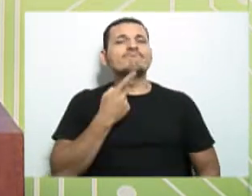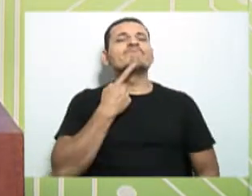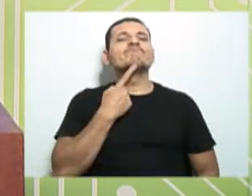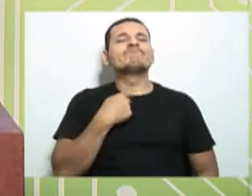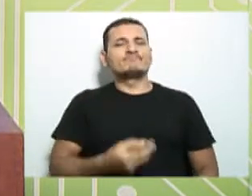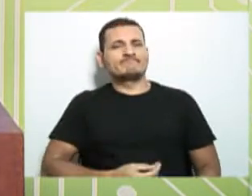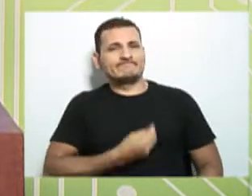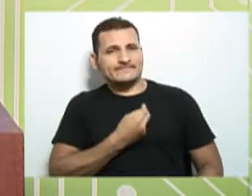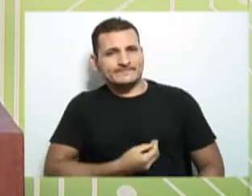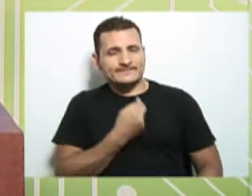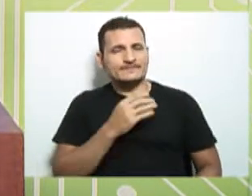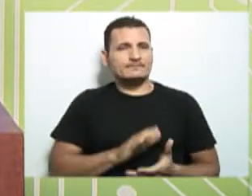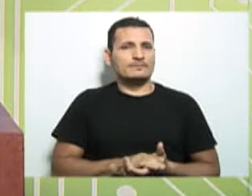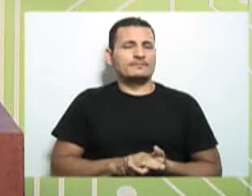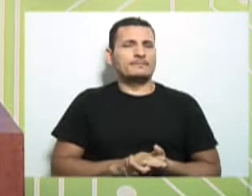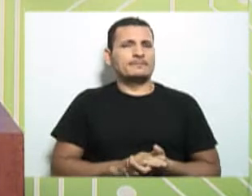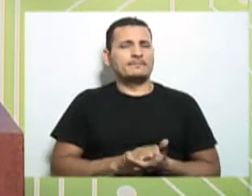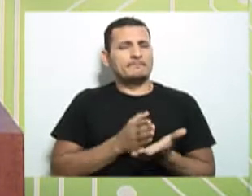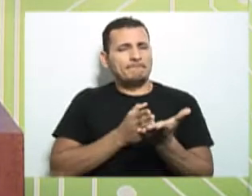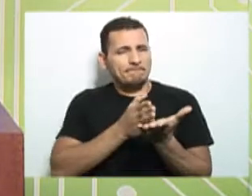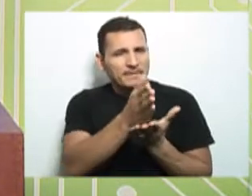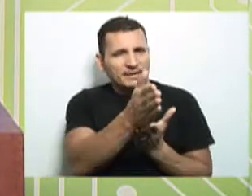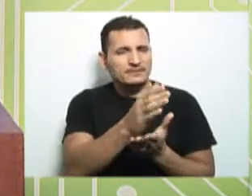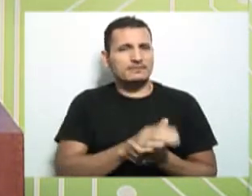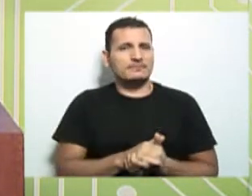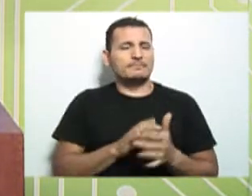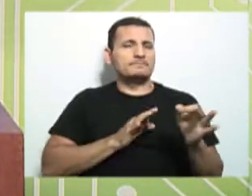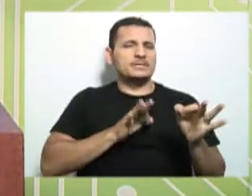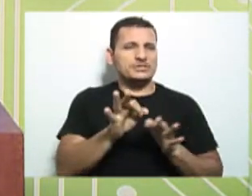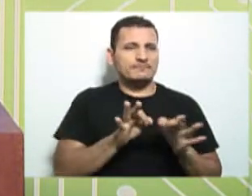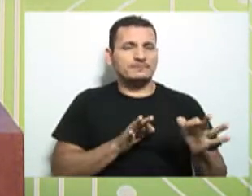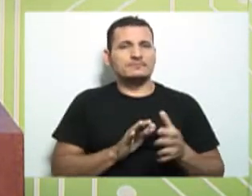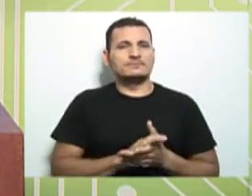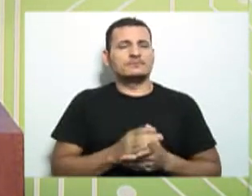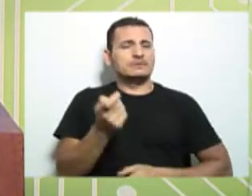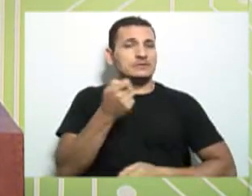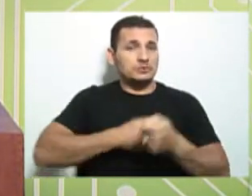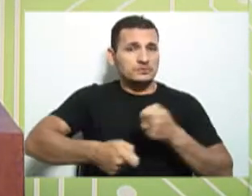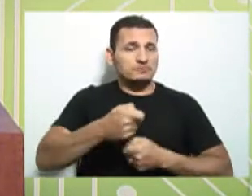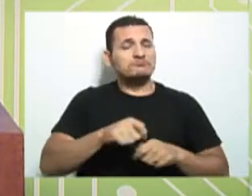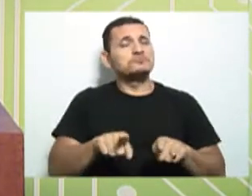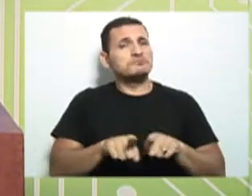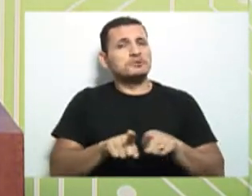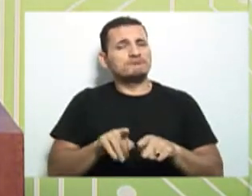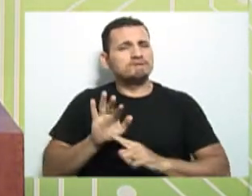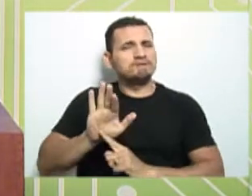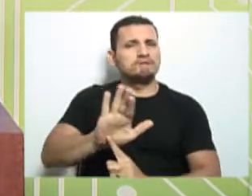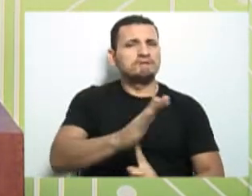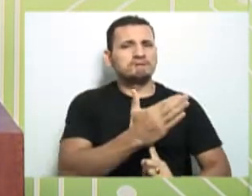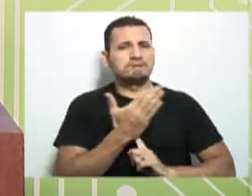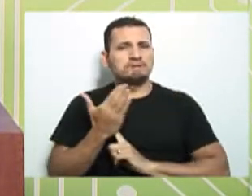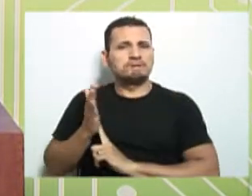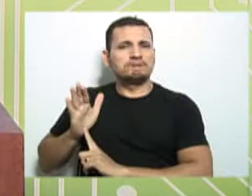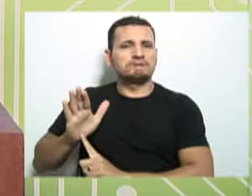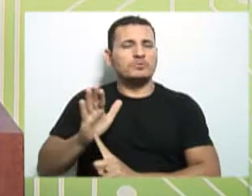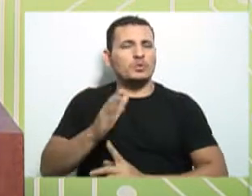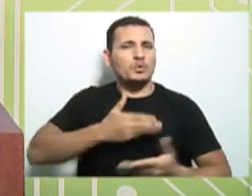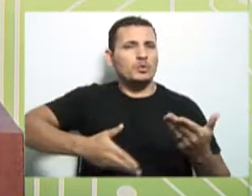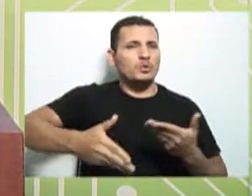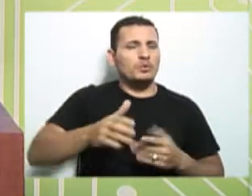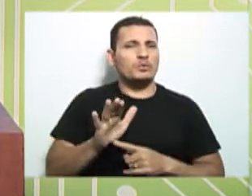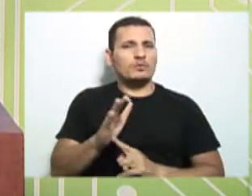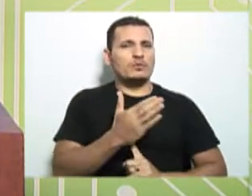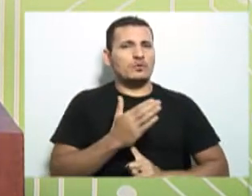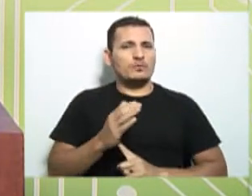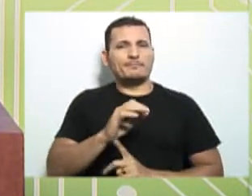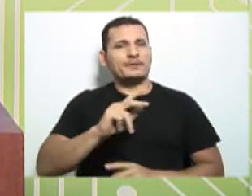sobre metas, sobre planejamento e sobre negociação, além de cooperação, que é o objetivo do curso que você está fazendo,